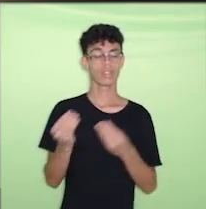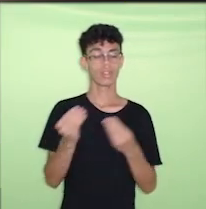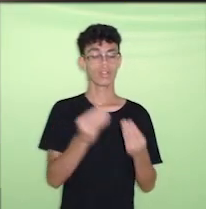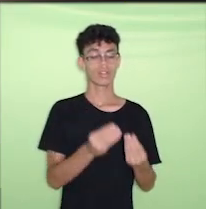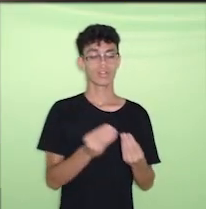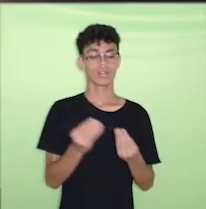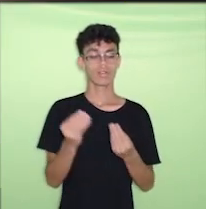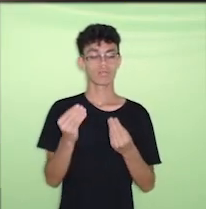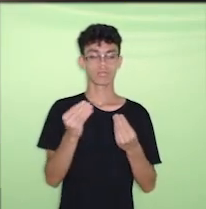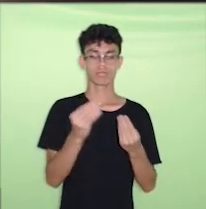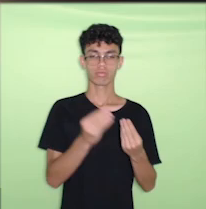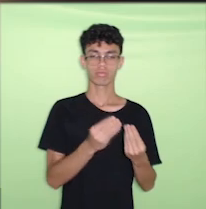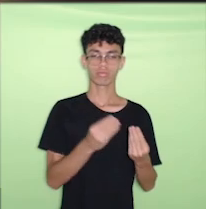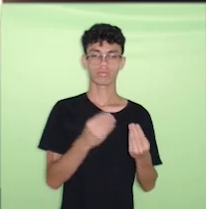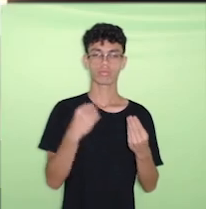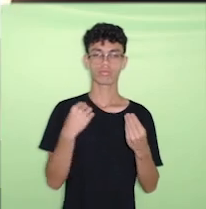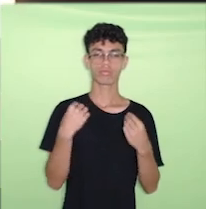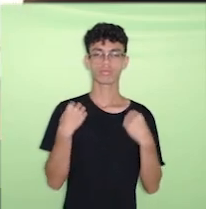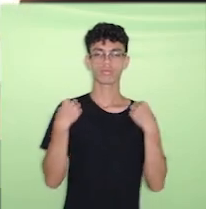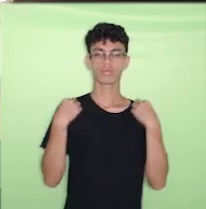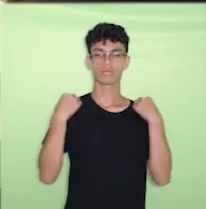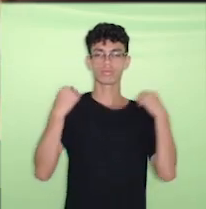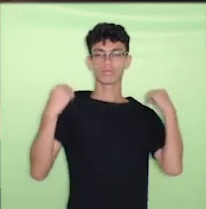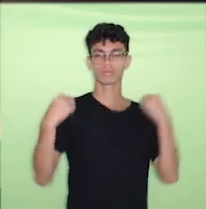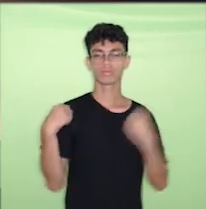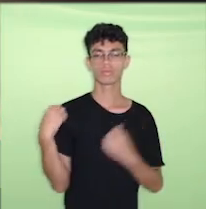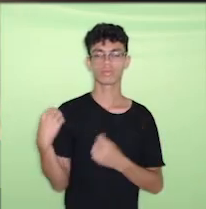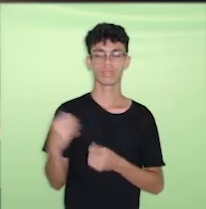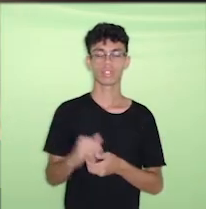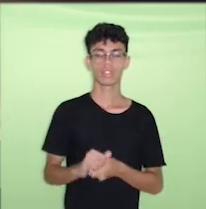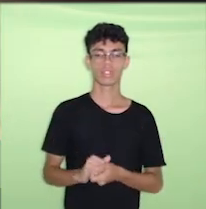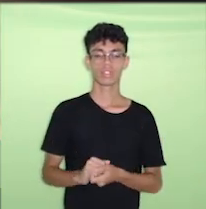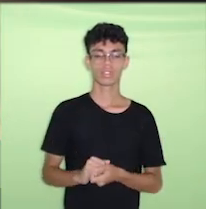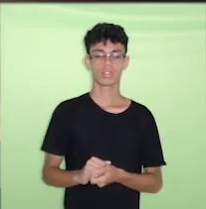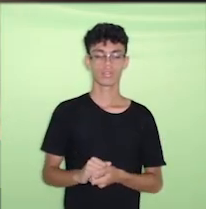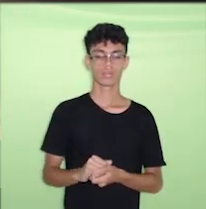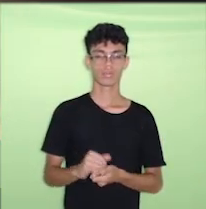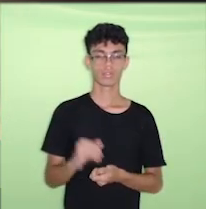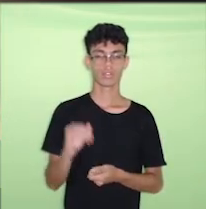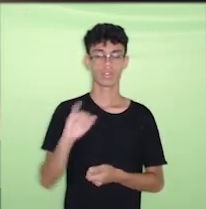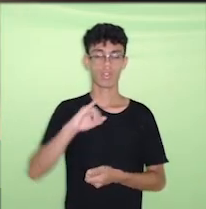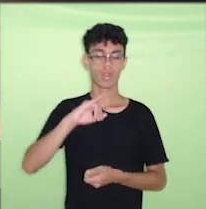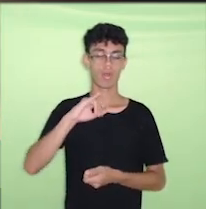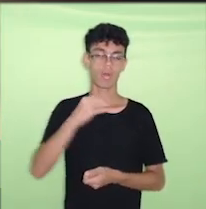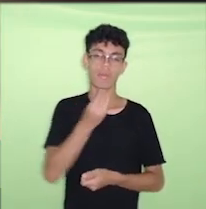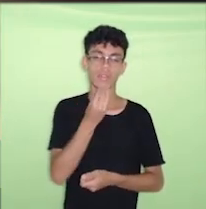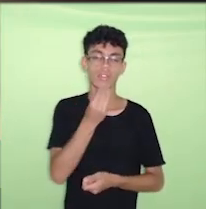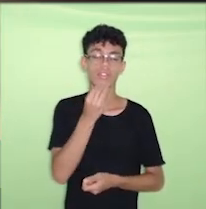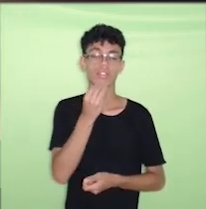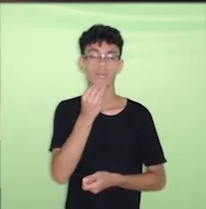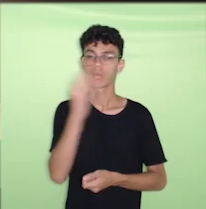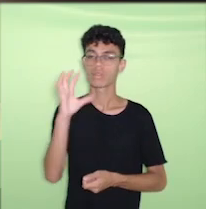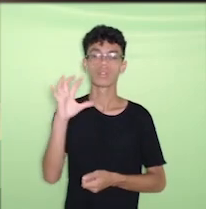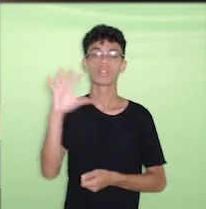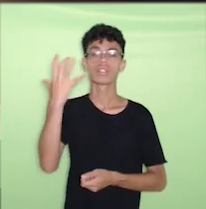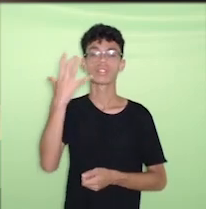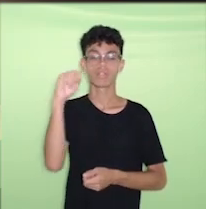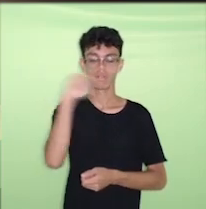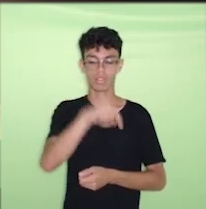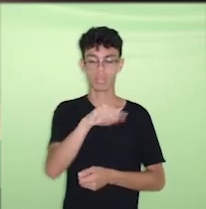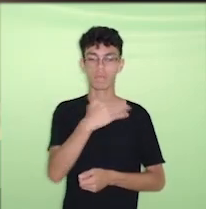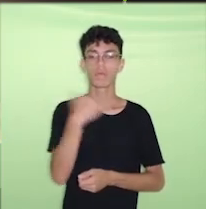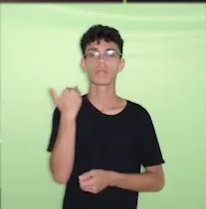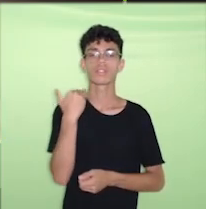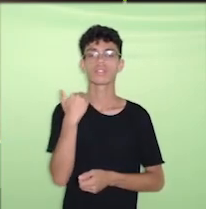Ofereça-nos uma grande vantagem. Ofereça-nos uma grande vantagem para que isso não aconteça.